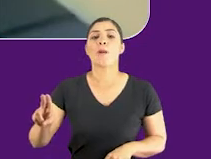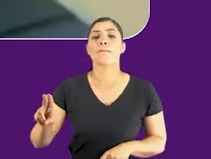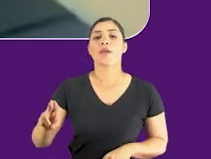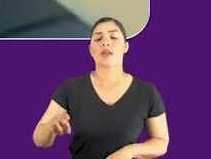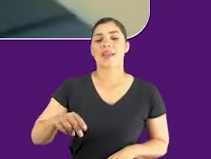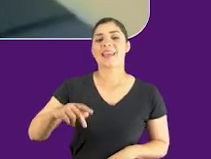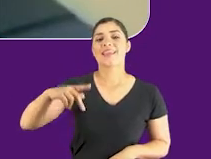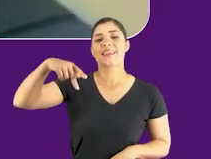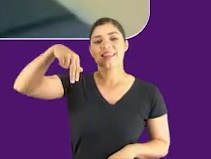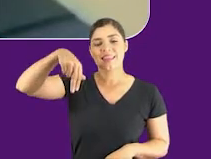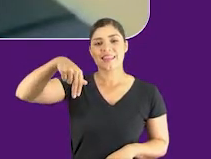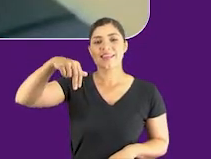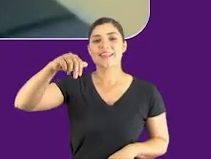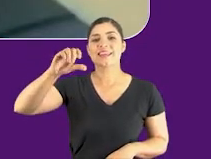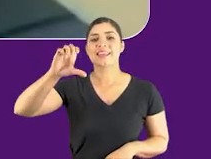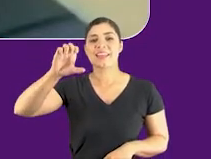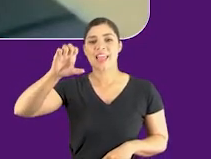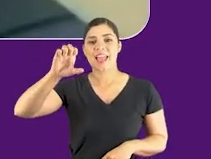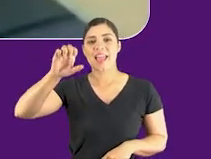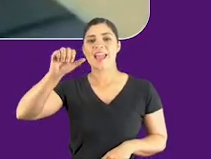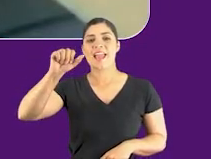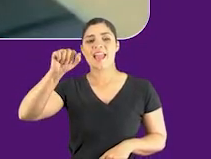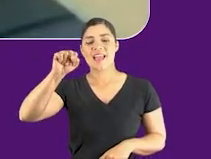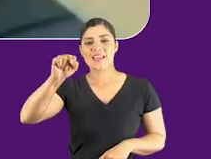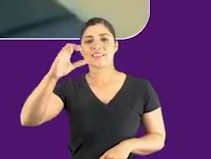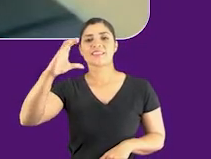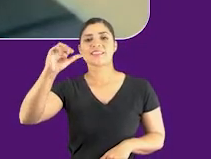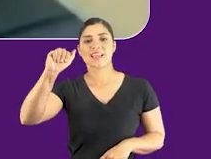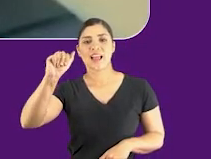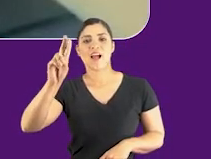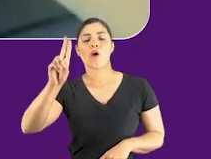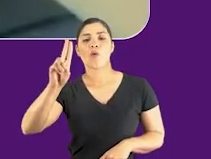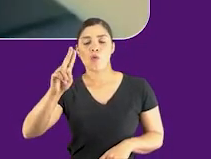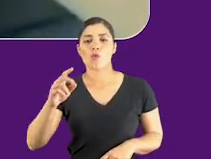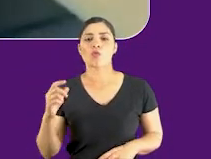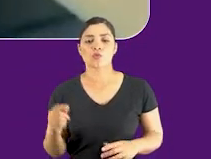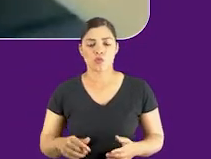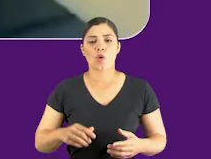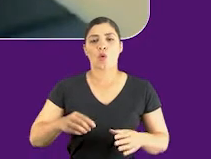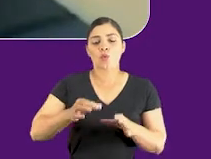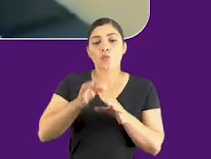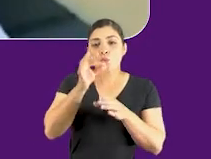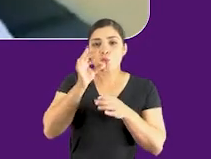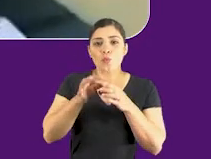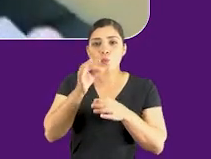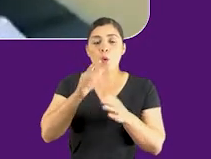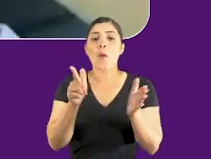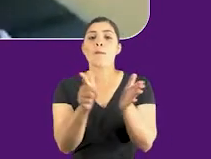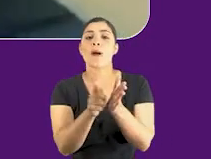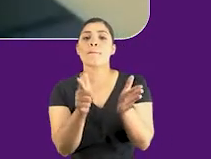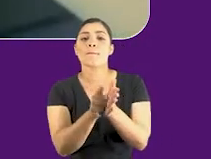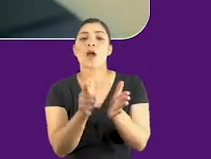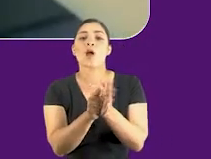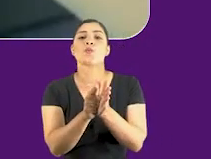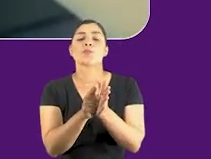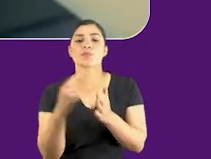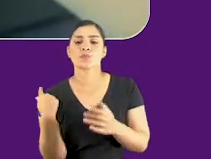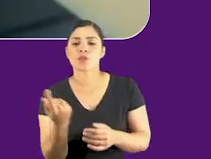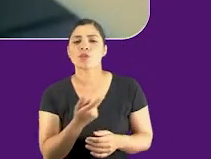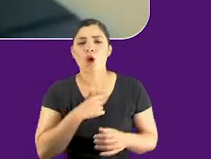bebida pronta para as crianças que leva na escola com canudo de papel e nós começamos a